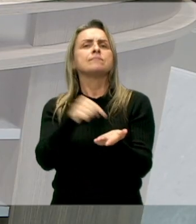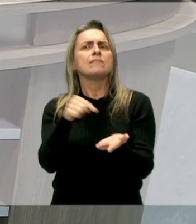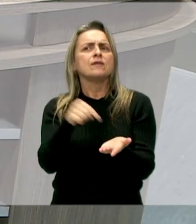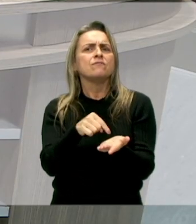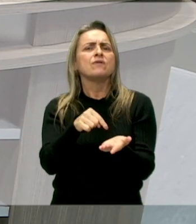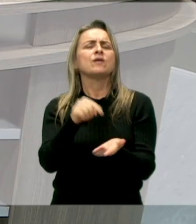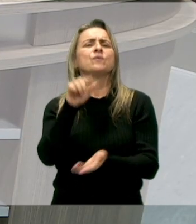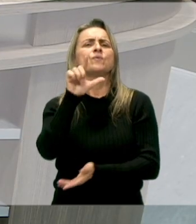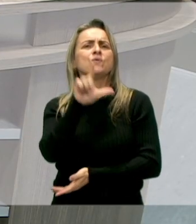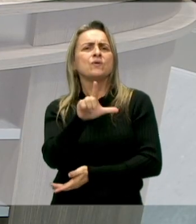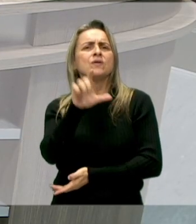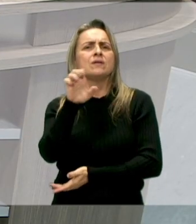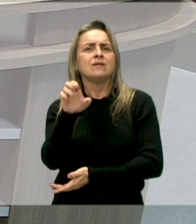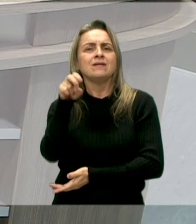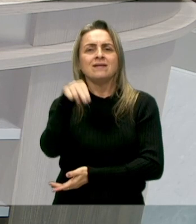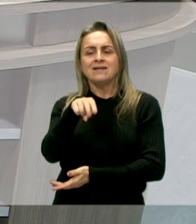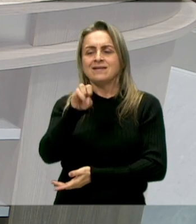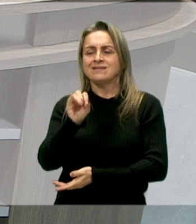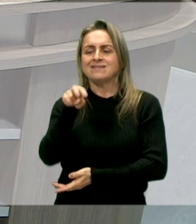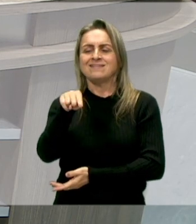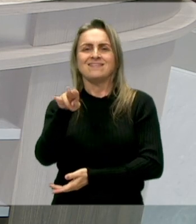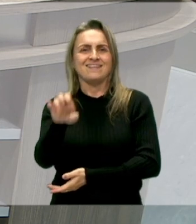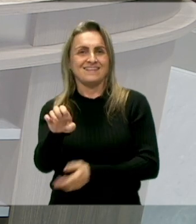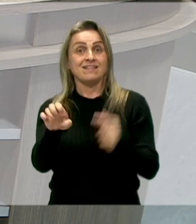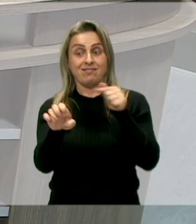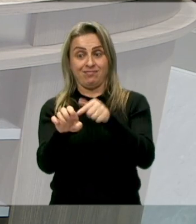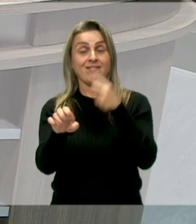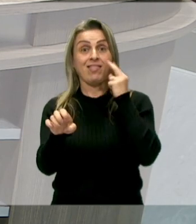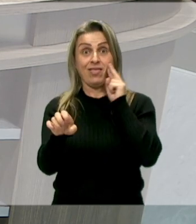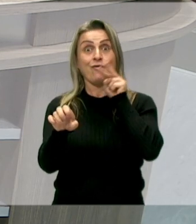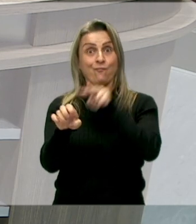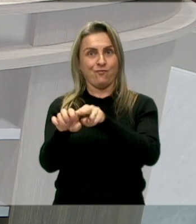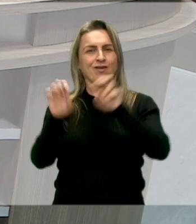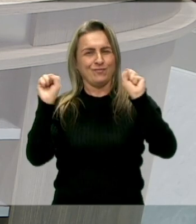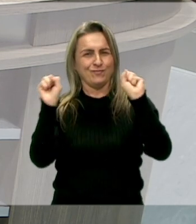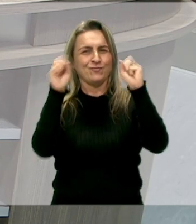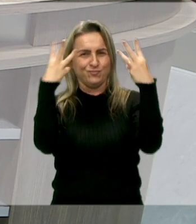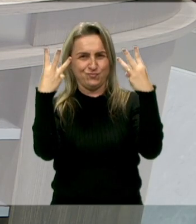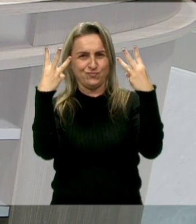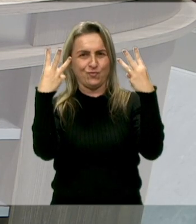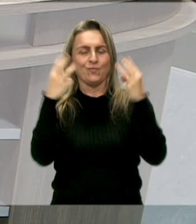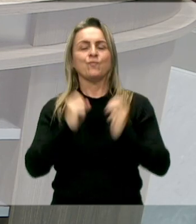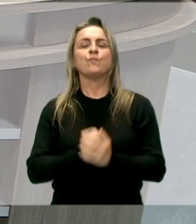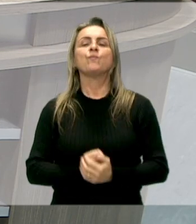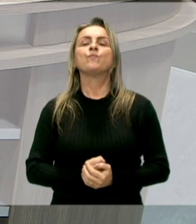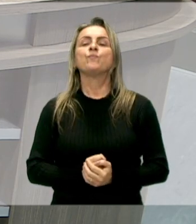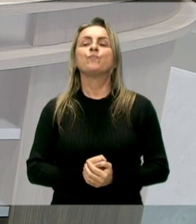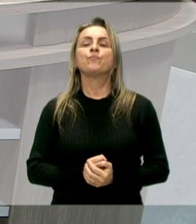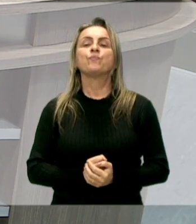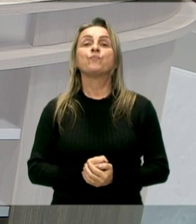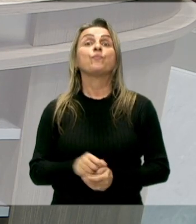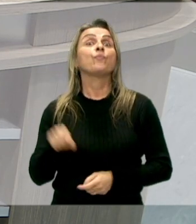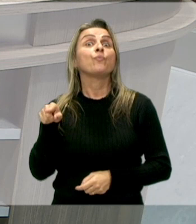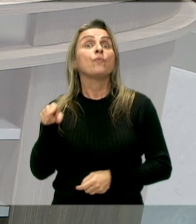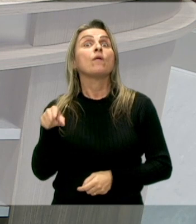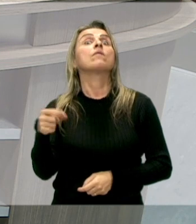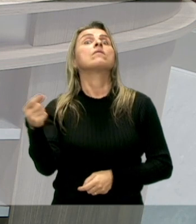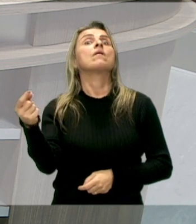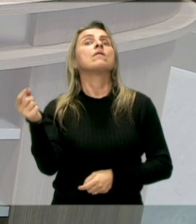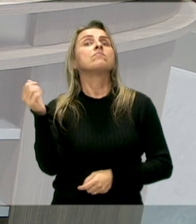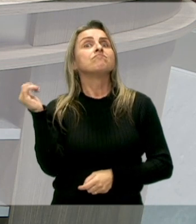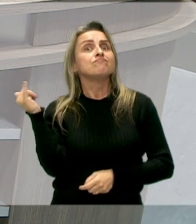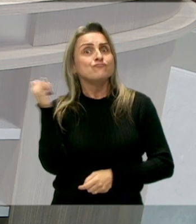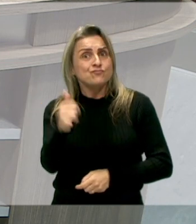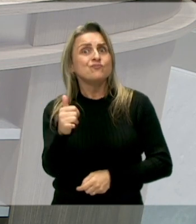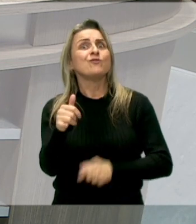do show, né? Assisti o show. Sim. E ele contou exatamente assim, ele disse, meu Deus, eu acho que eu